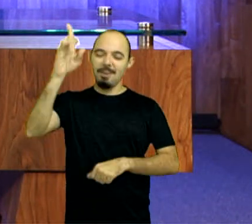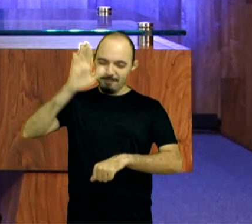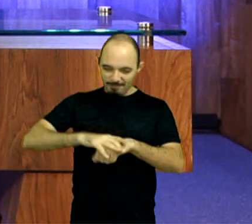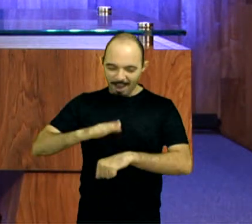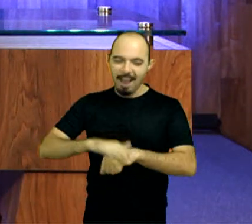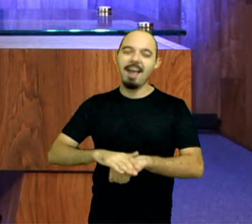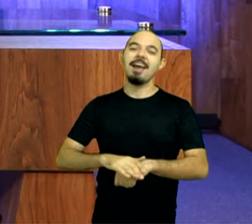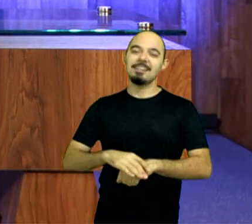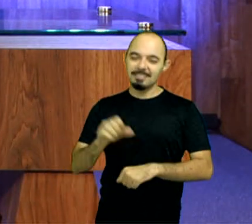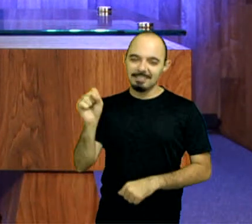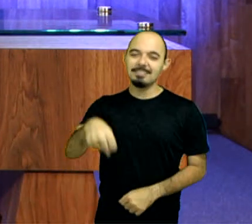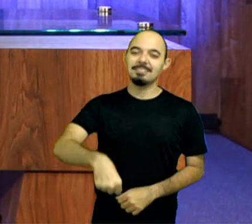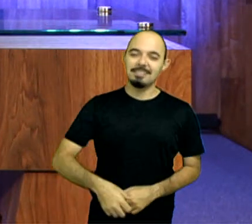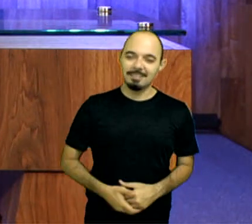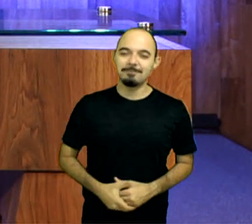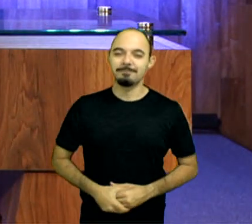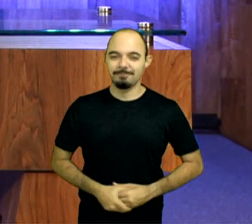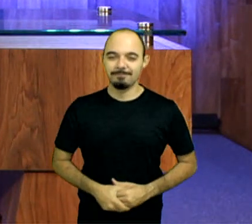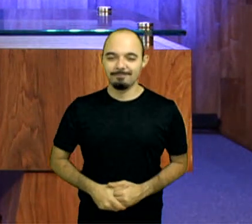Agora,